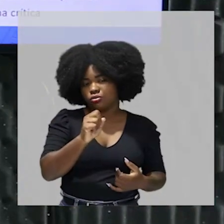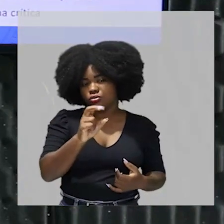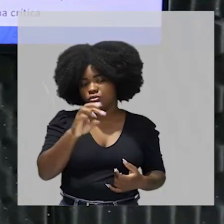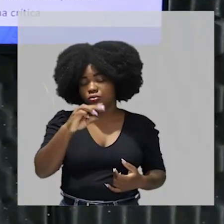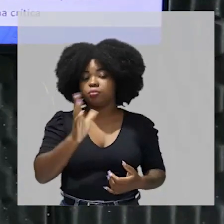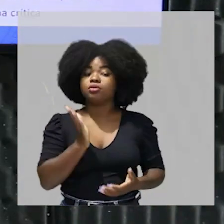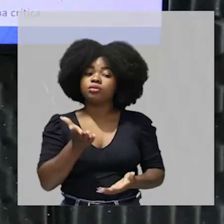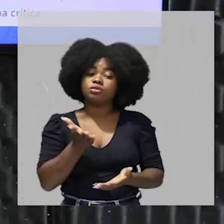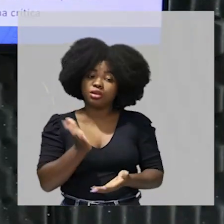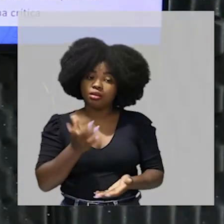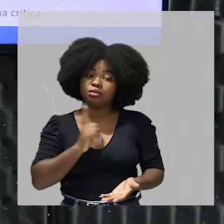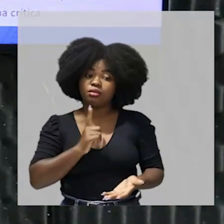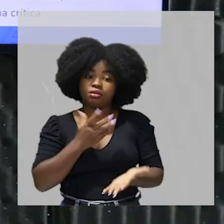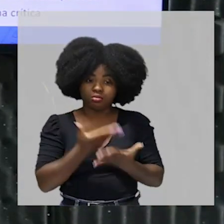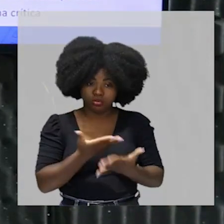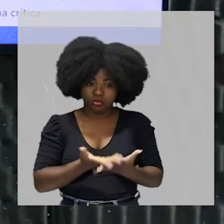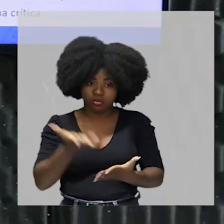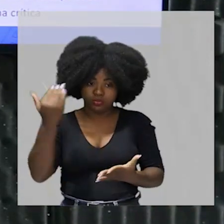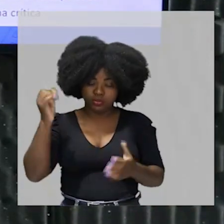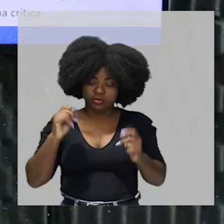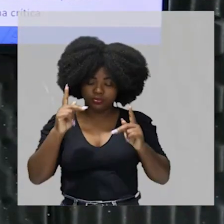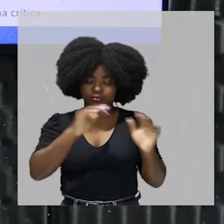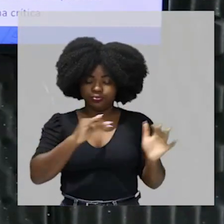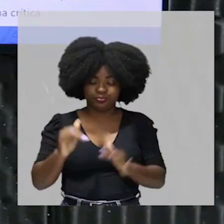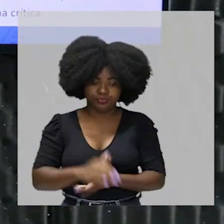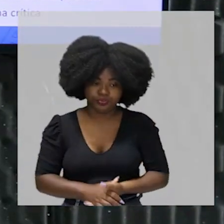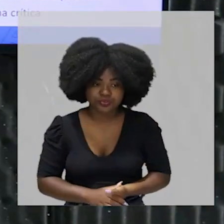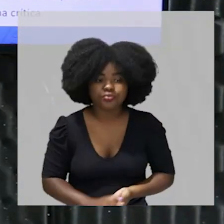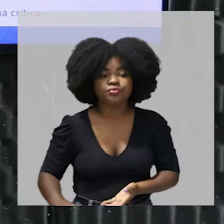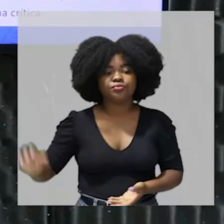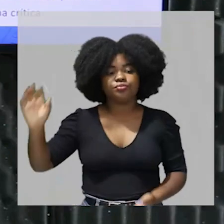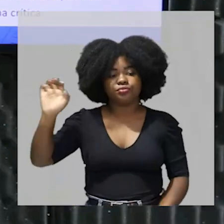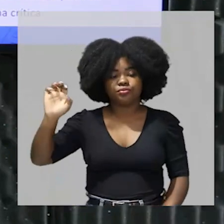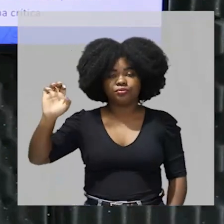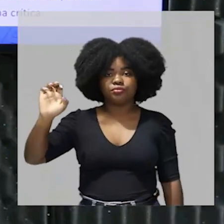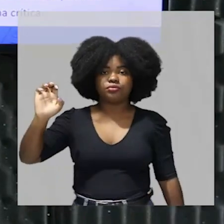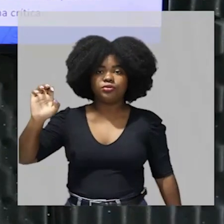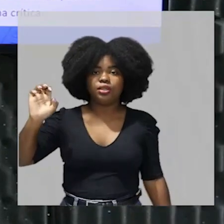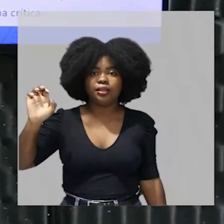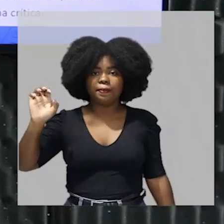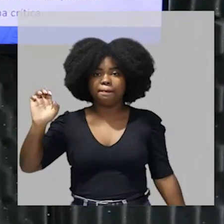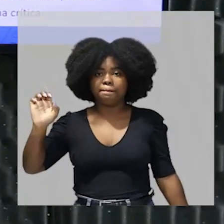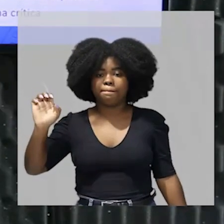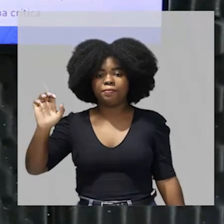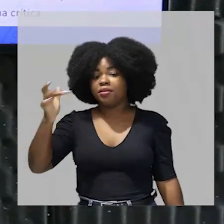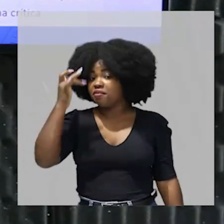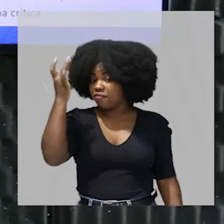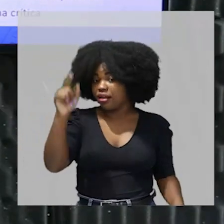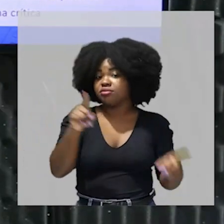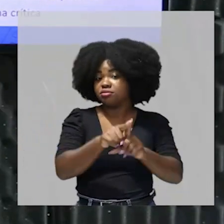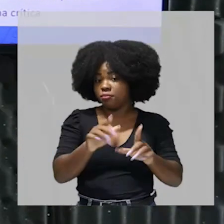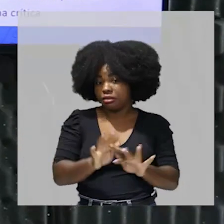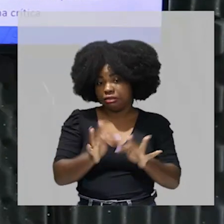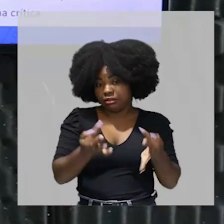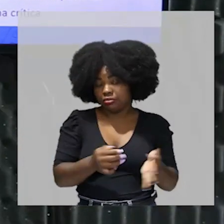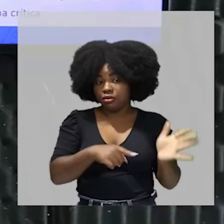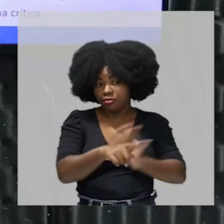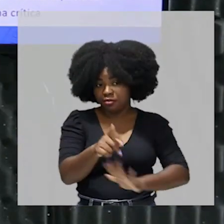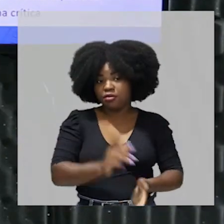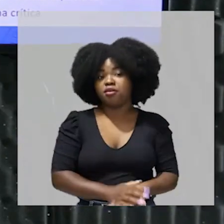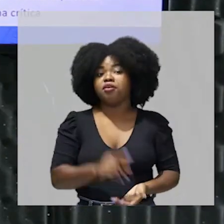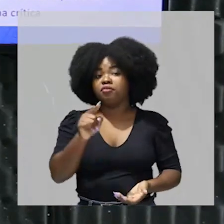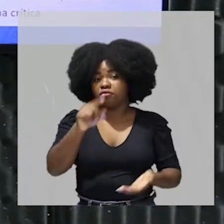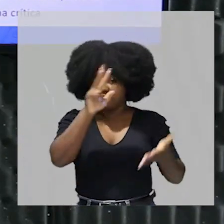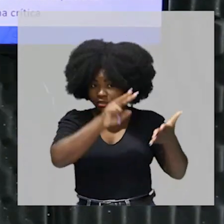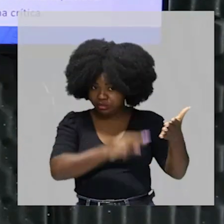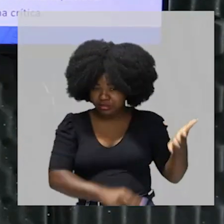plataforma comigo tá Procura lá que você vai achar pois apresenta uma produção intelectual de forma crítica fácil demais essa questão você vê que você leu